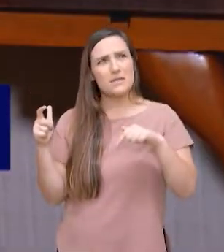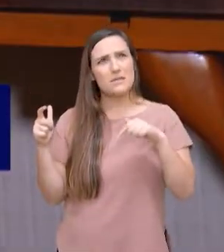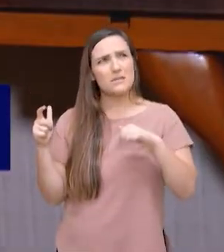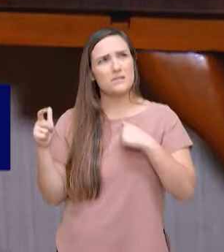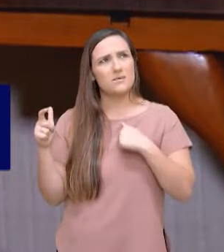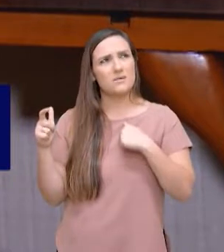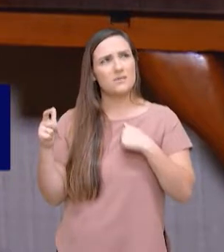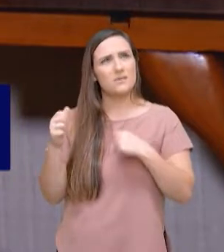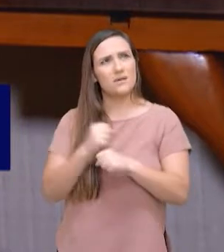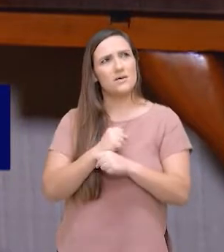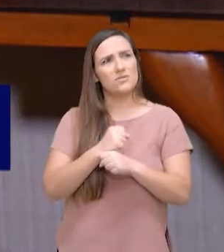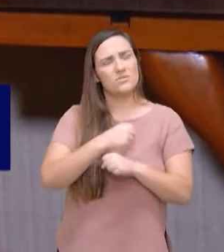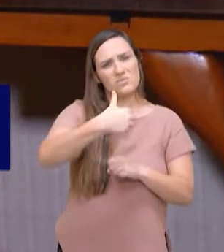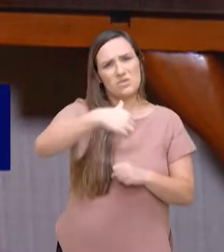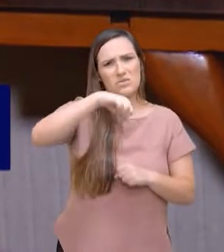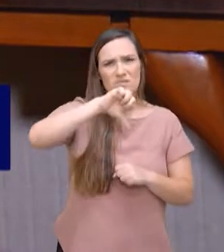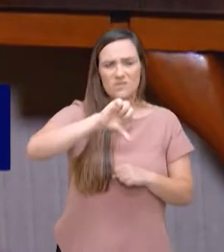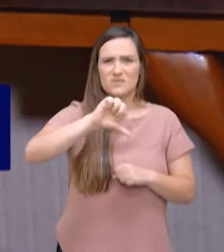ocasião,